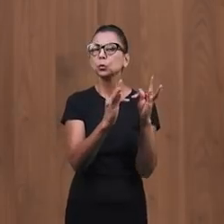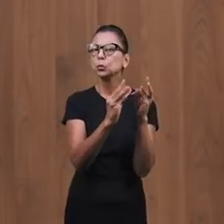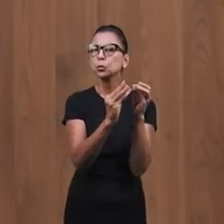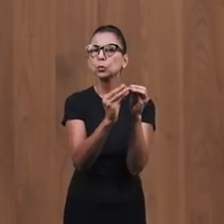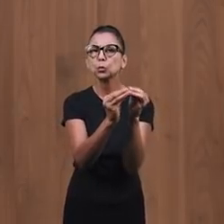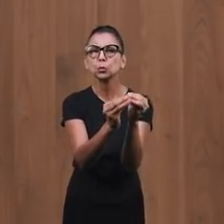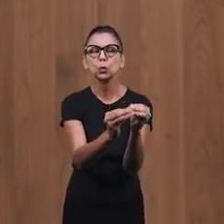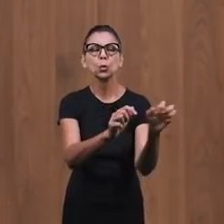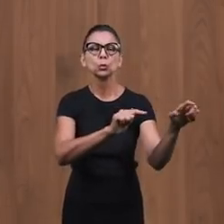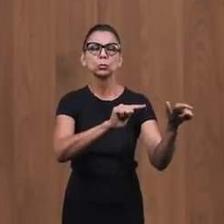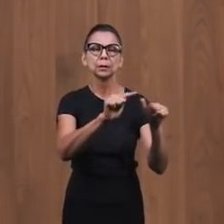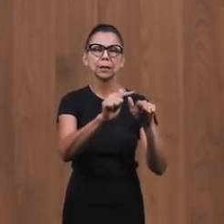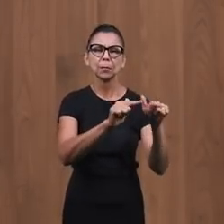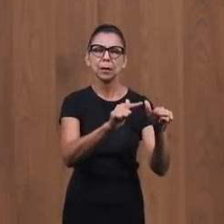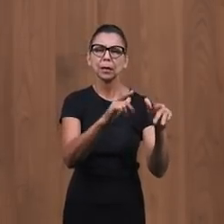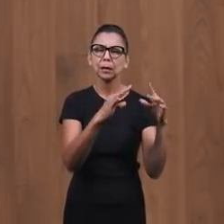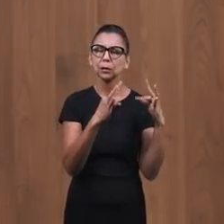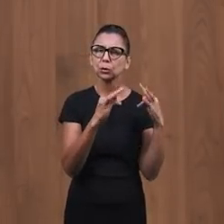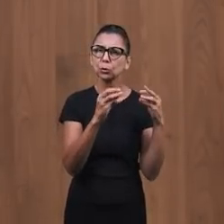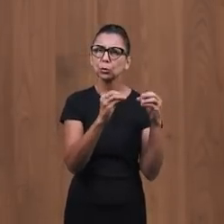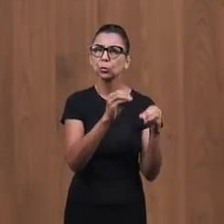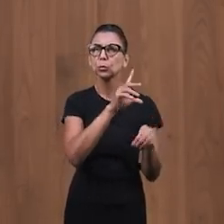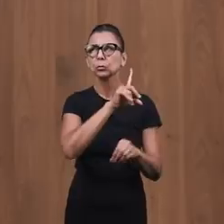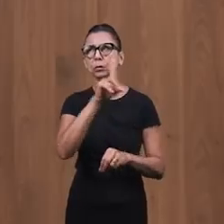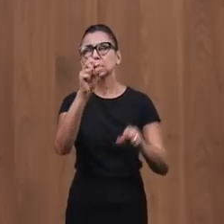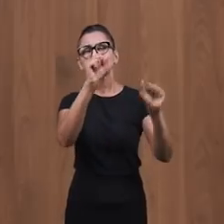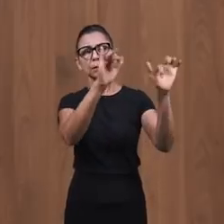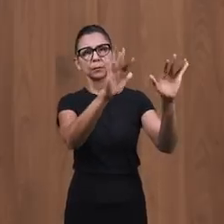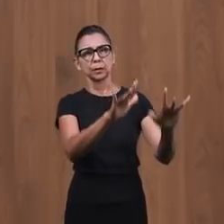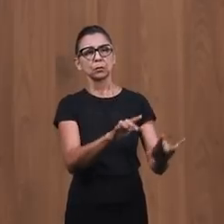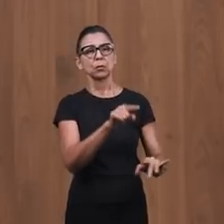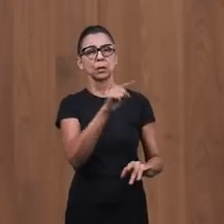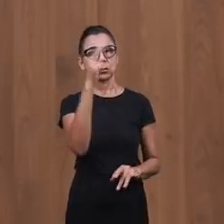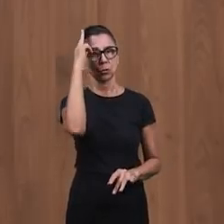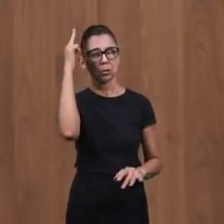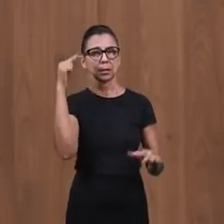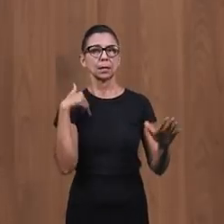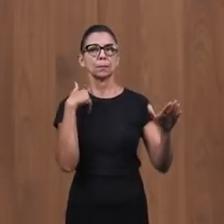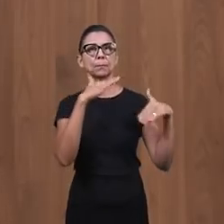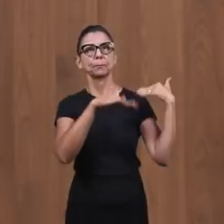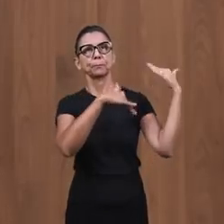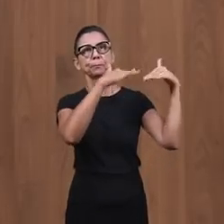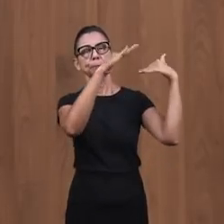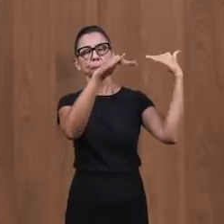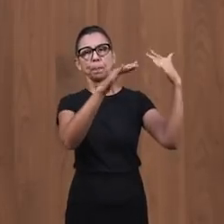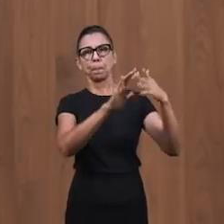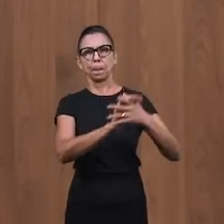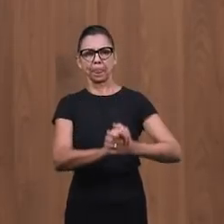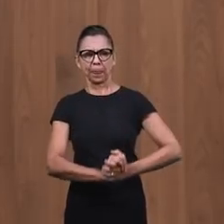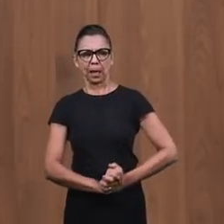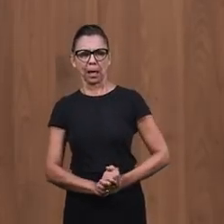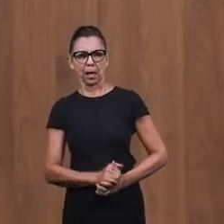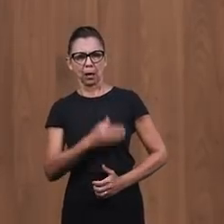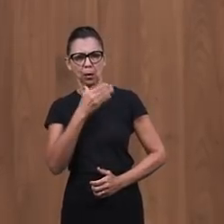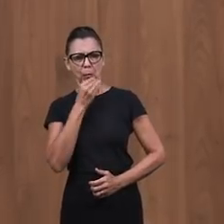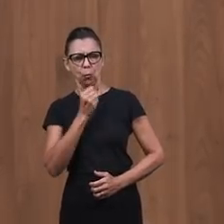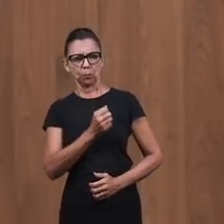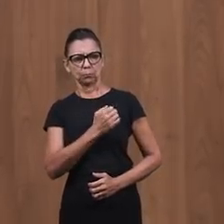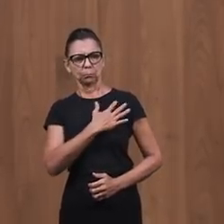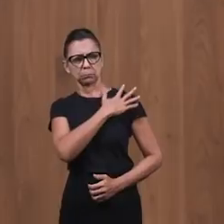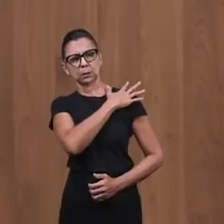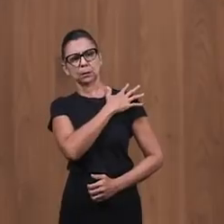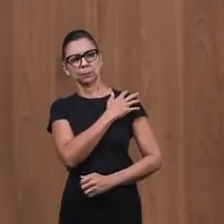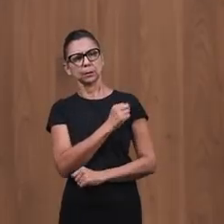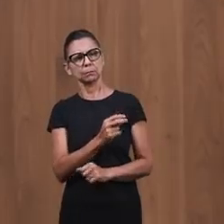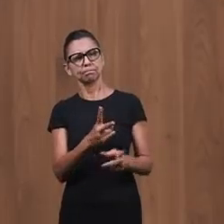A palavra fala que tudo que José colocava as mãos, o Senhor prosperava. E Potifar, ao